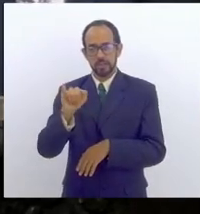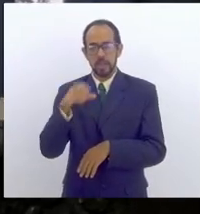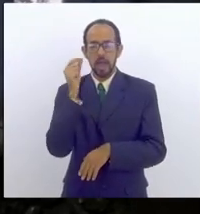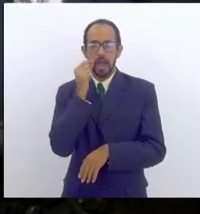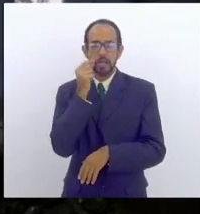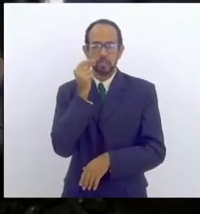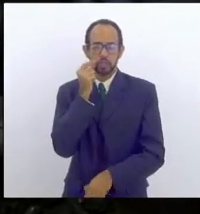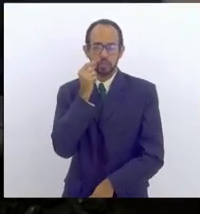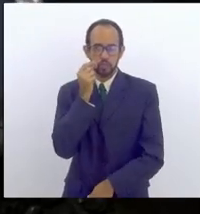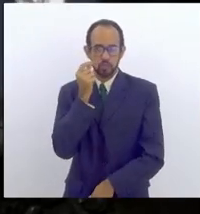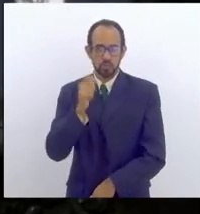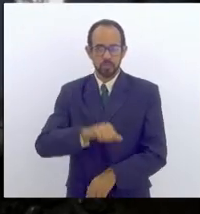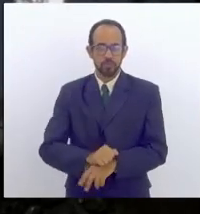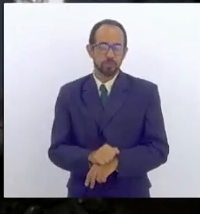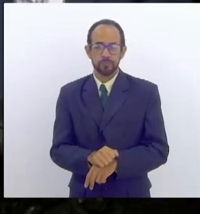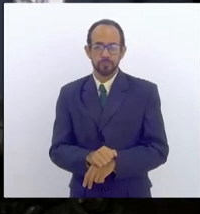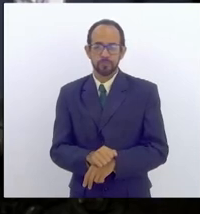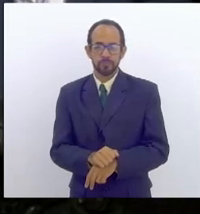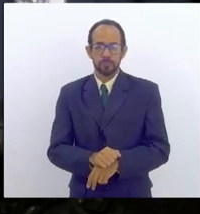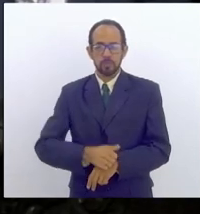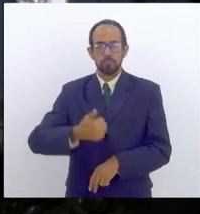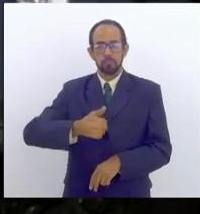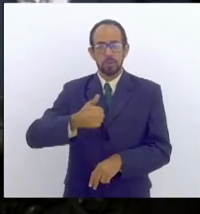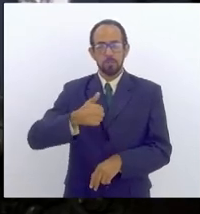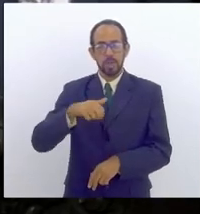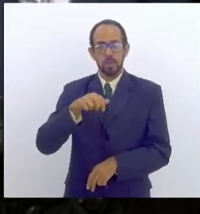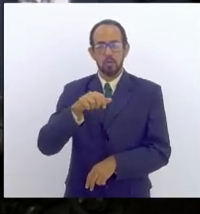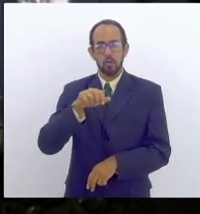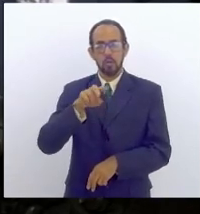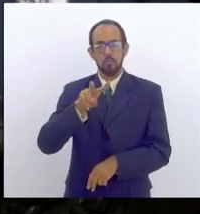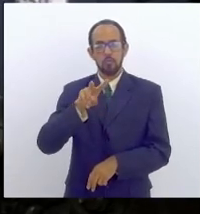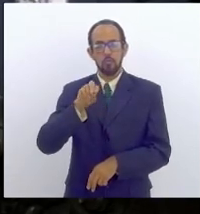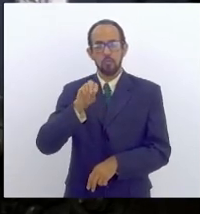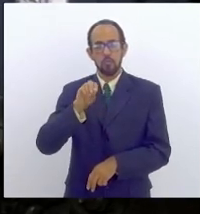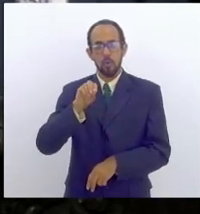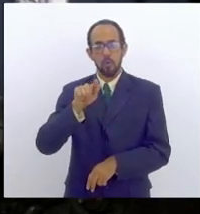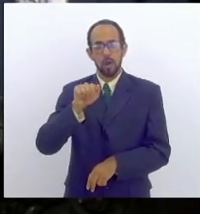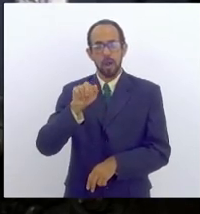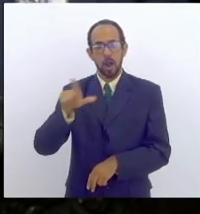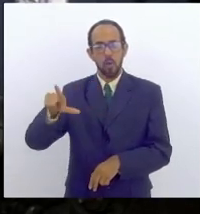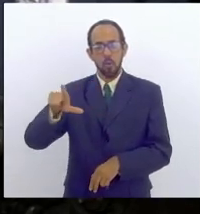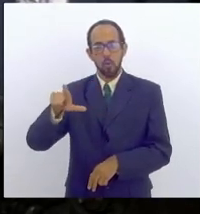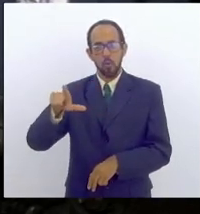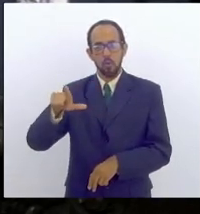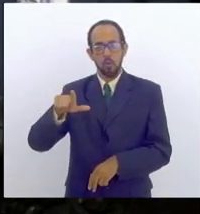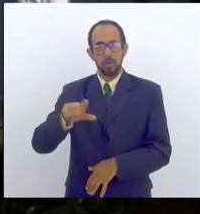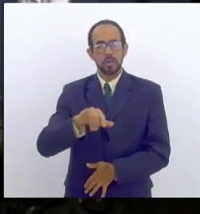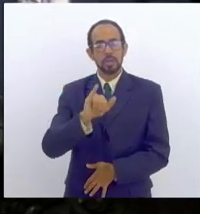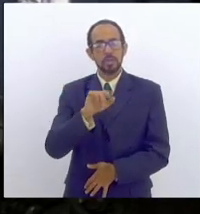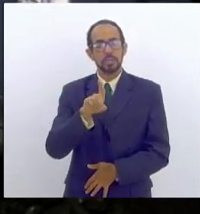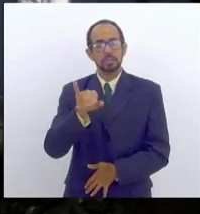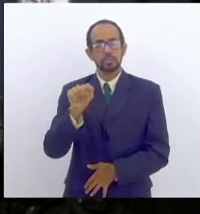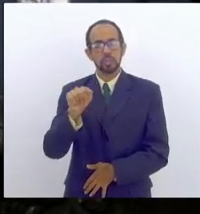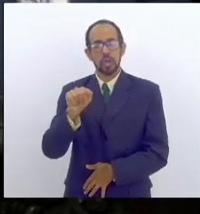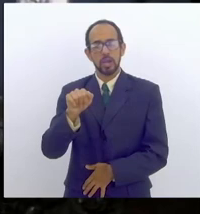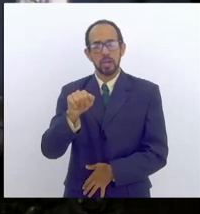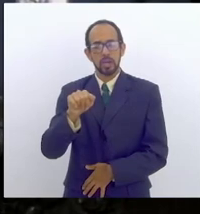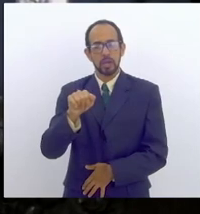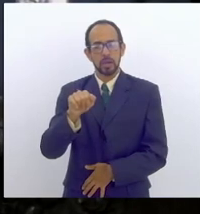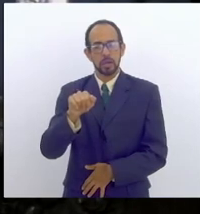Solidariedade. Primeiro vogal, Índia Armelau, PL. Segundo